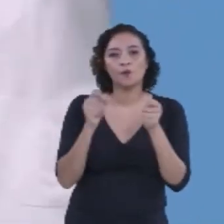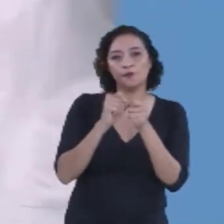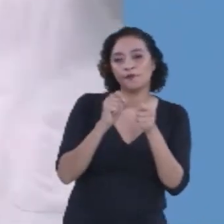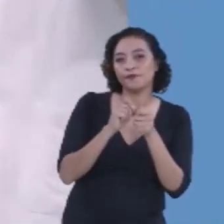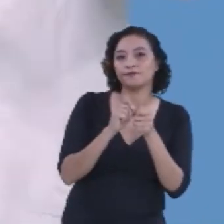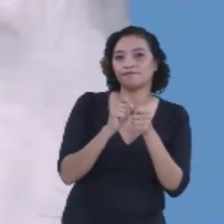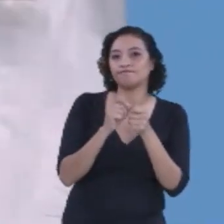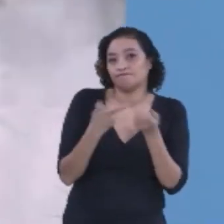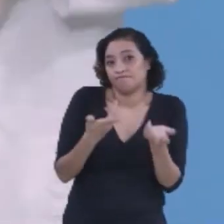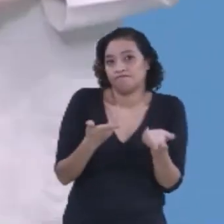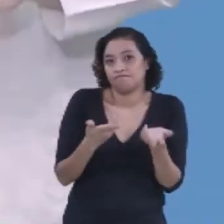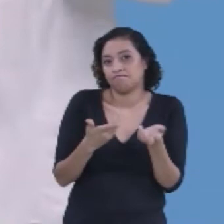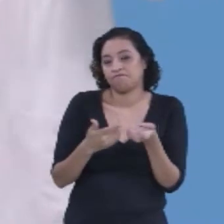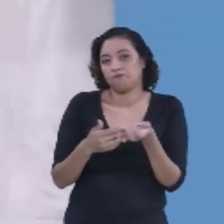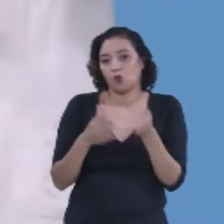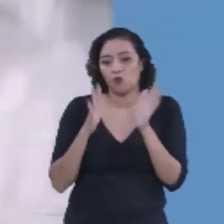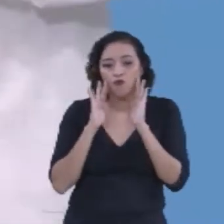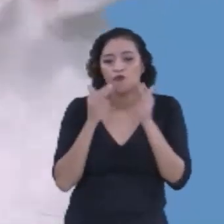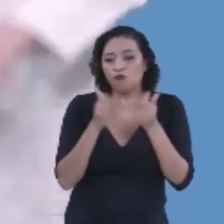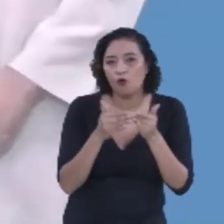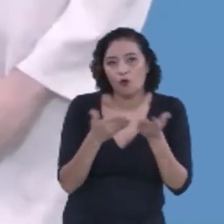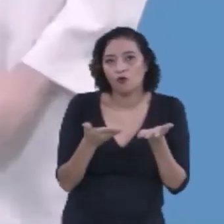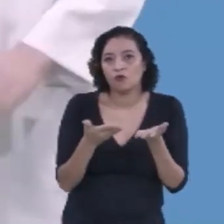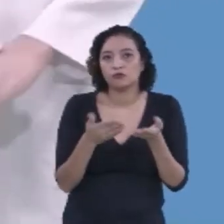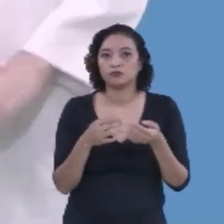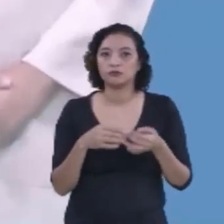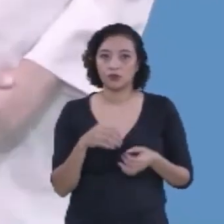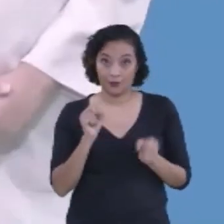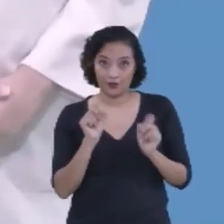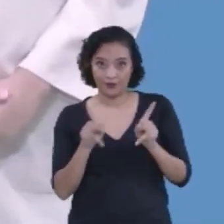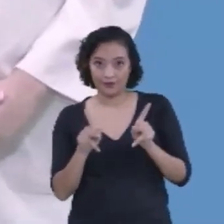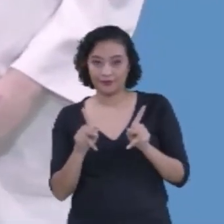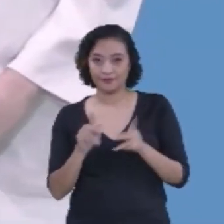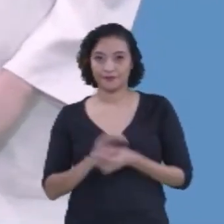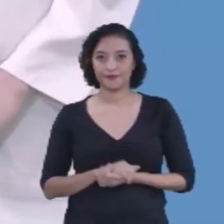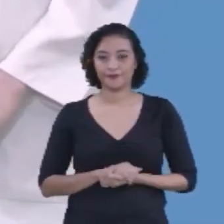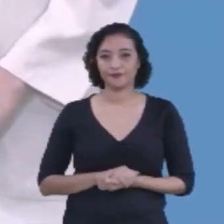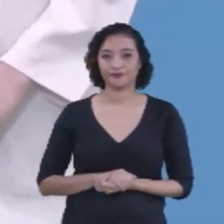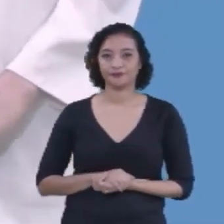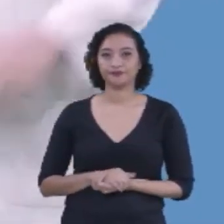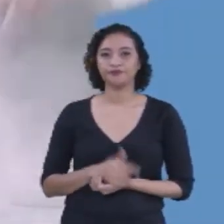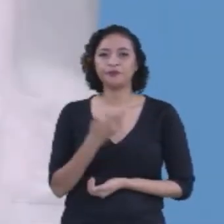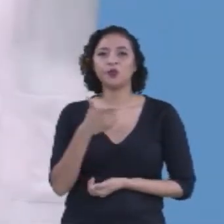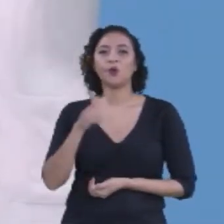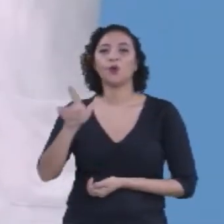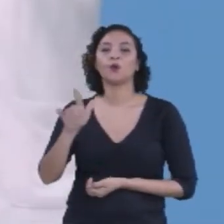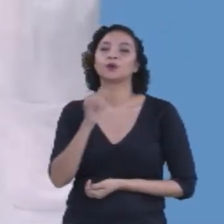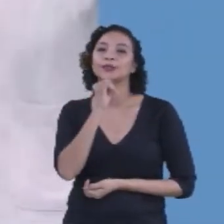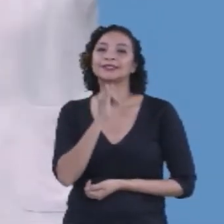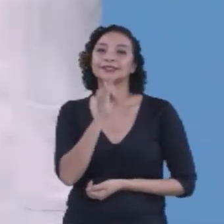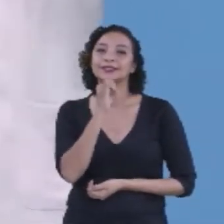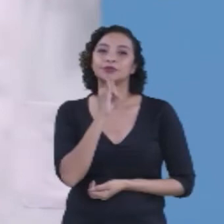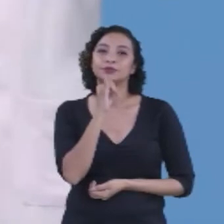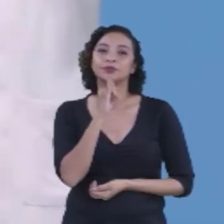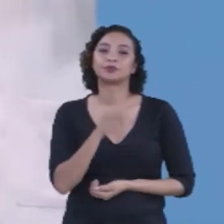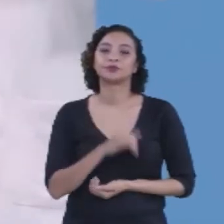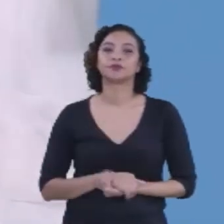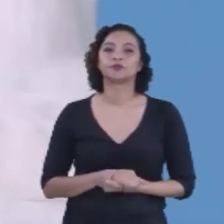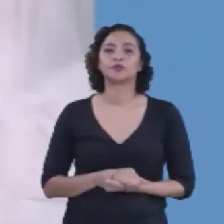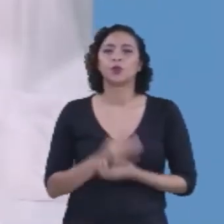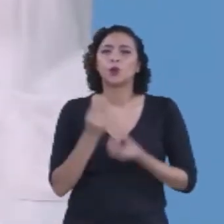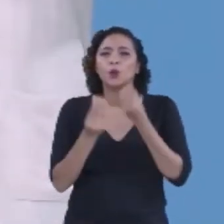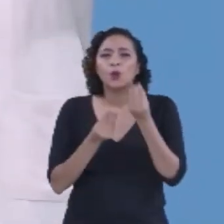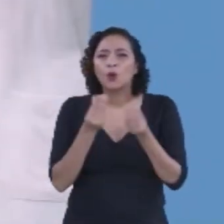tarefa, né? Fazer determinada comida. Ok? Vamos pegar um exemplo de como esses textos, ou seja,